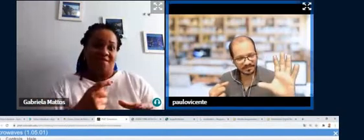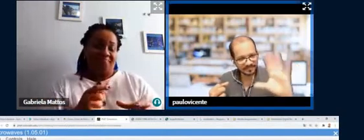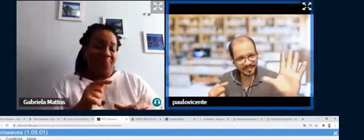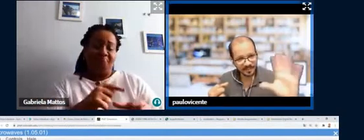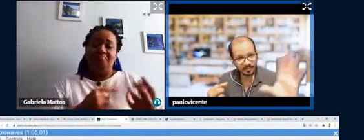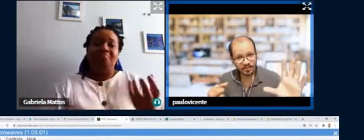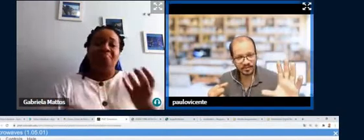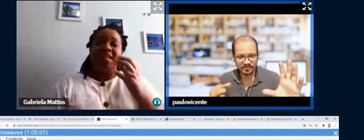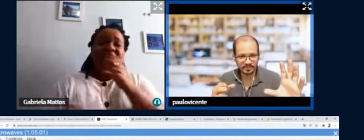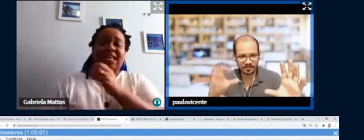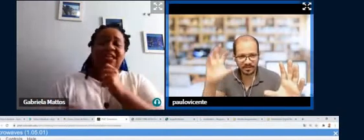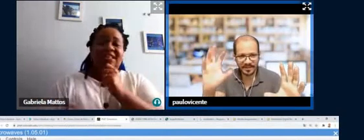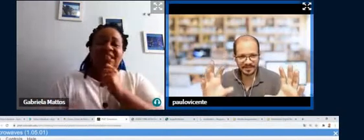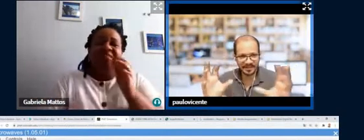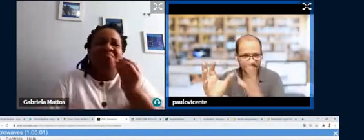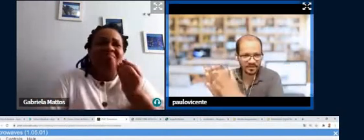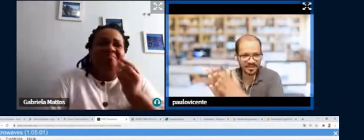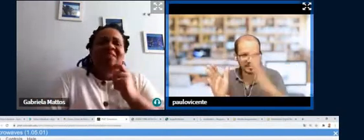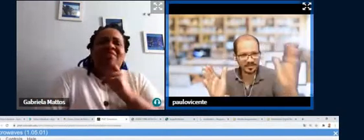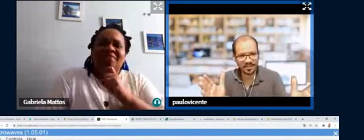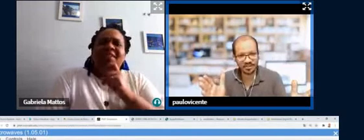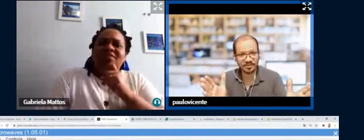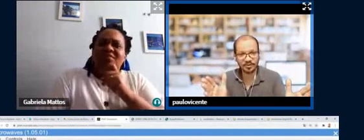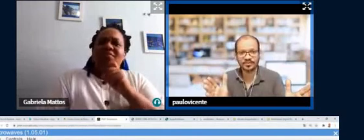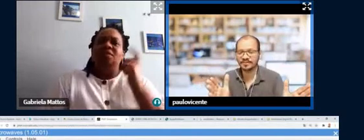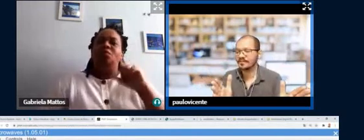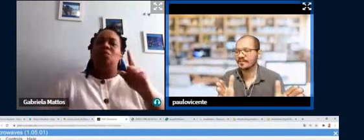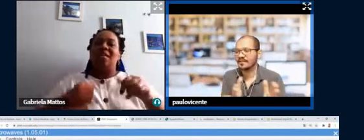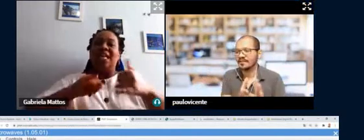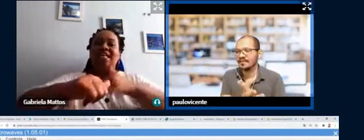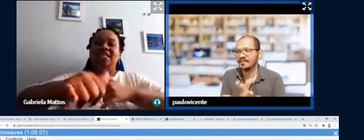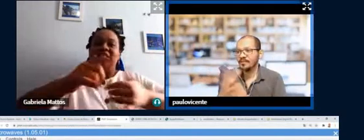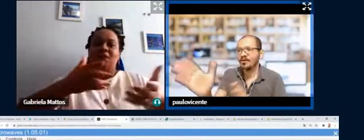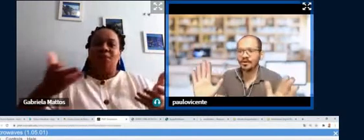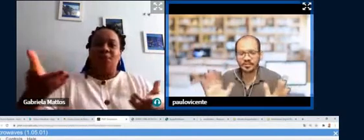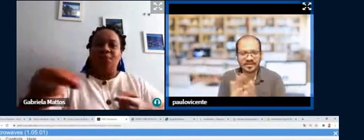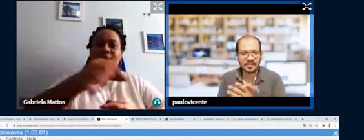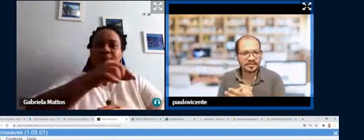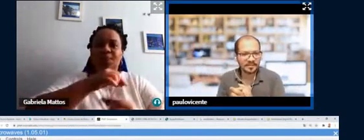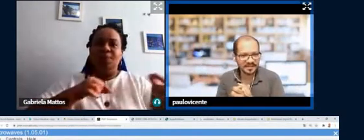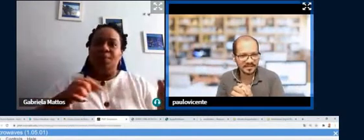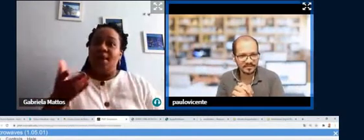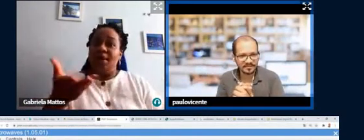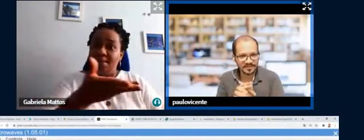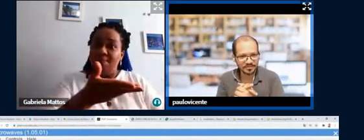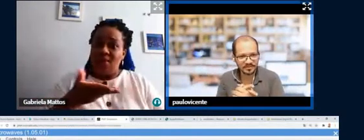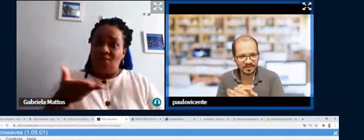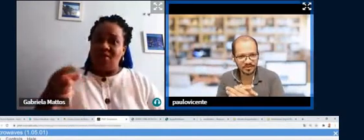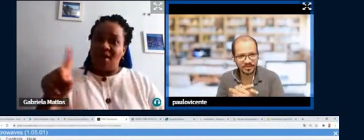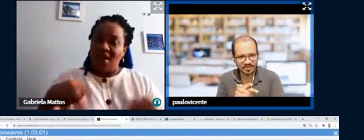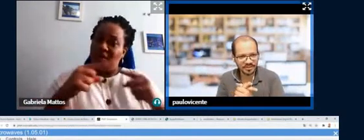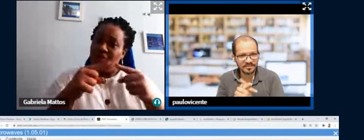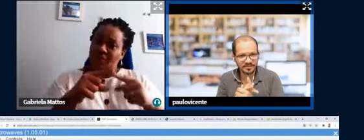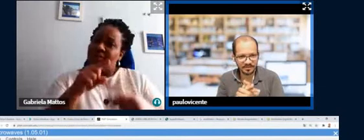simplesmente esquenta pouco, porque uma parte esquenta e não consegue transmitir energia para o outro. Então, micro-ondas, por exemplo, é uma aplicação da sua vida,